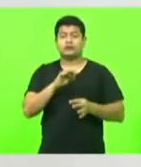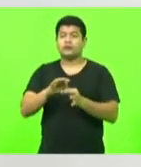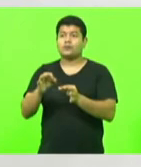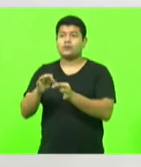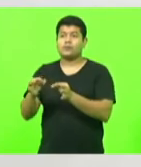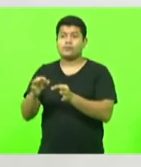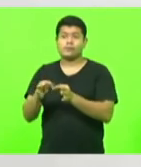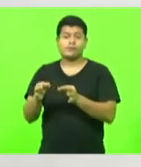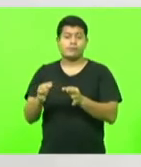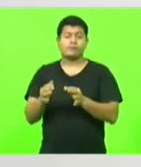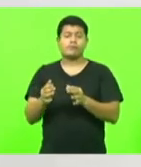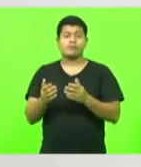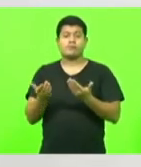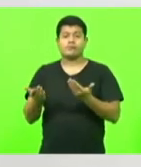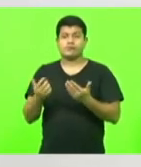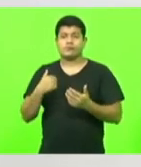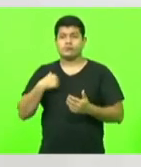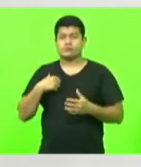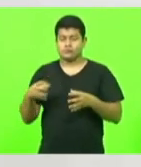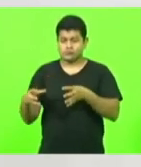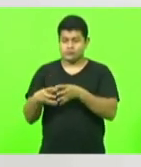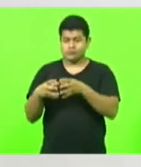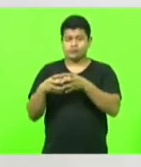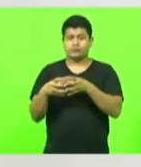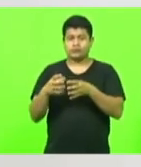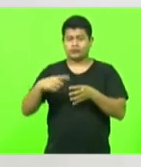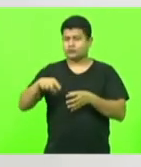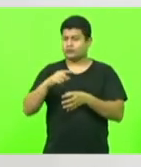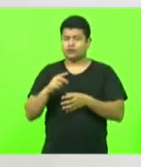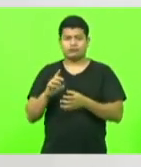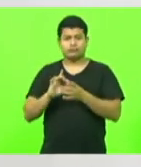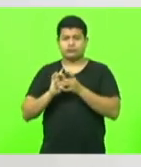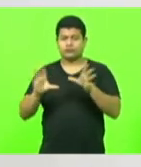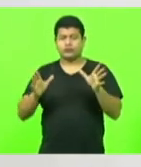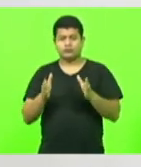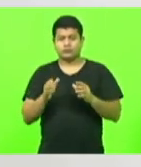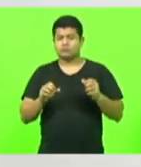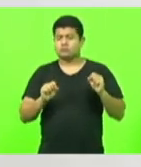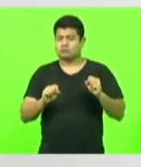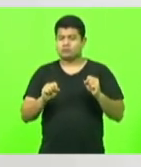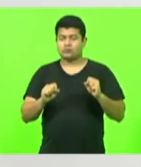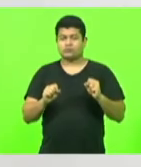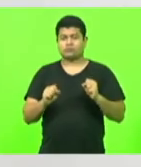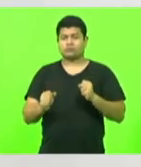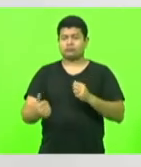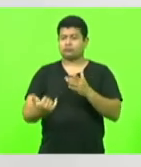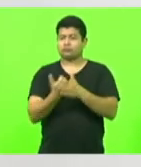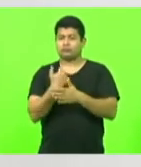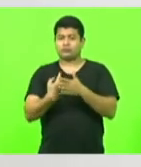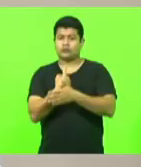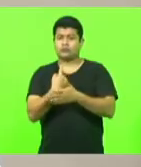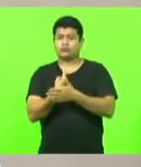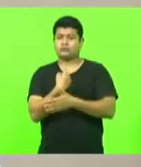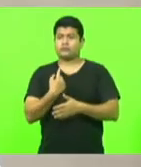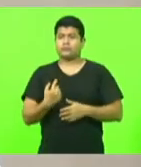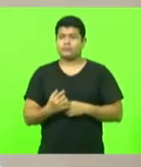como colegiado, mantemos à disposição dos senhores deputados e deputadas. Muito obrigado. Muito obrigado,